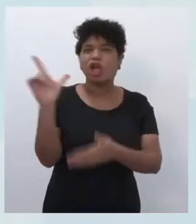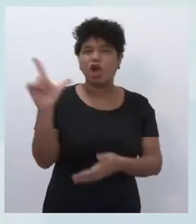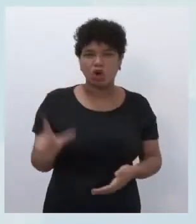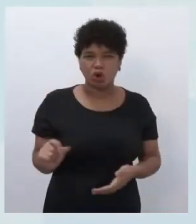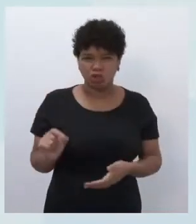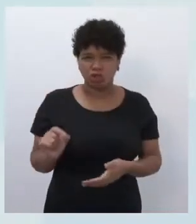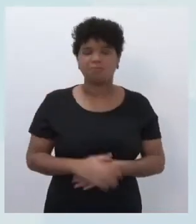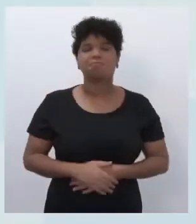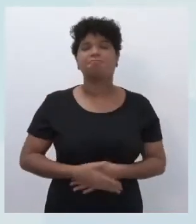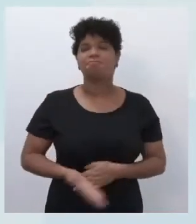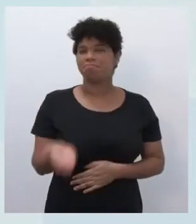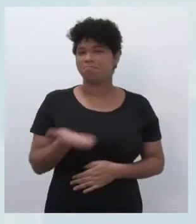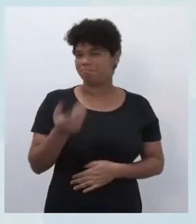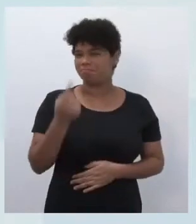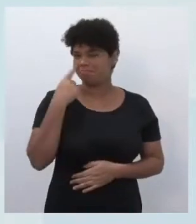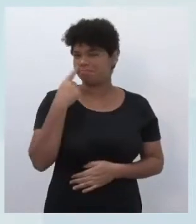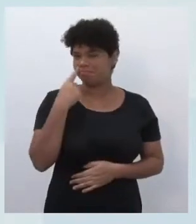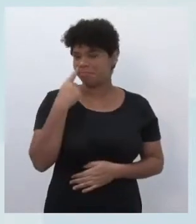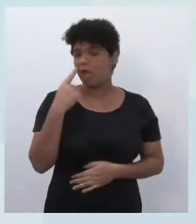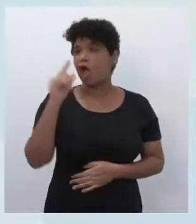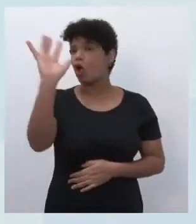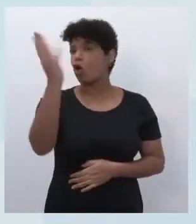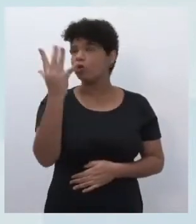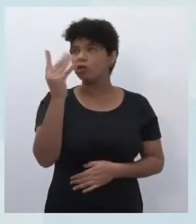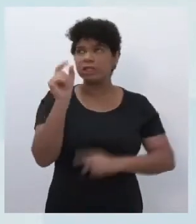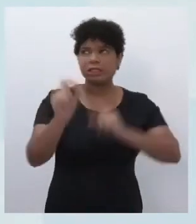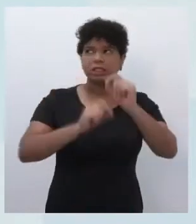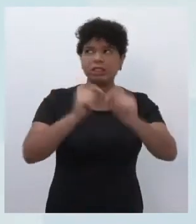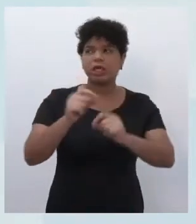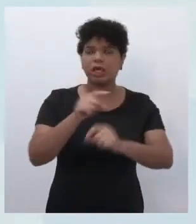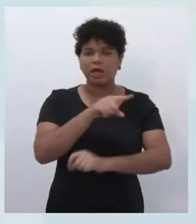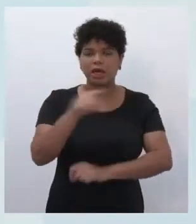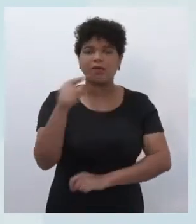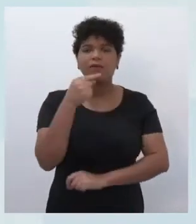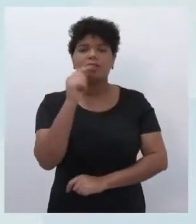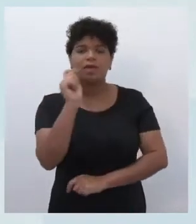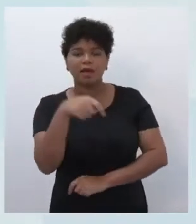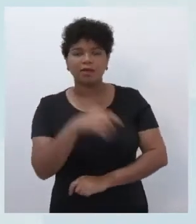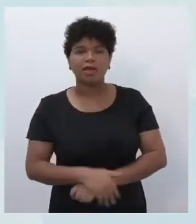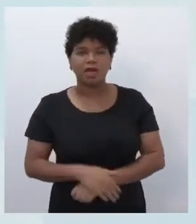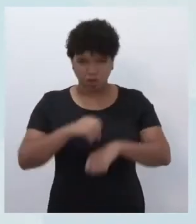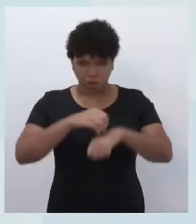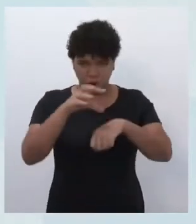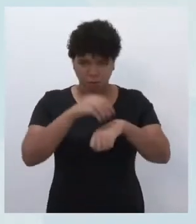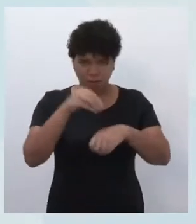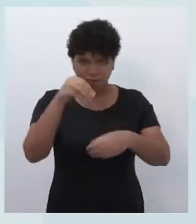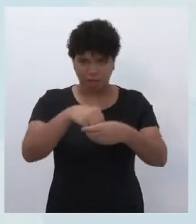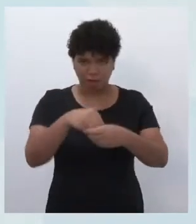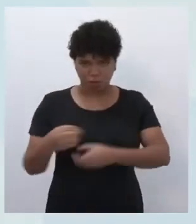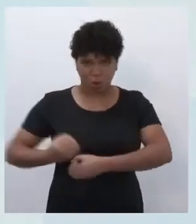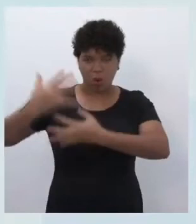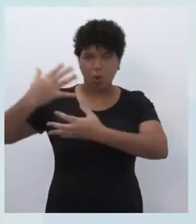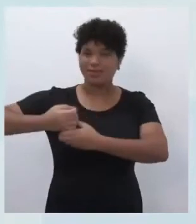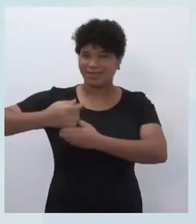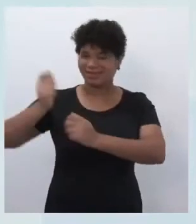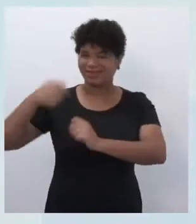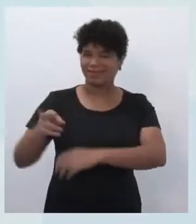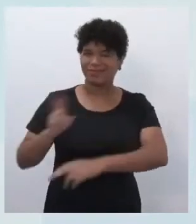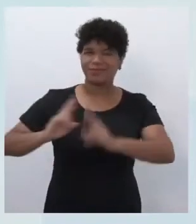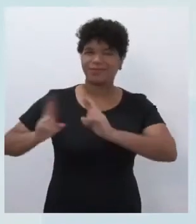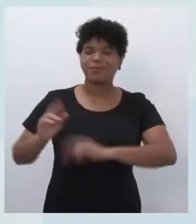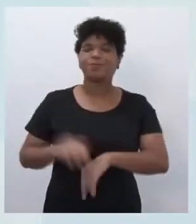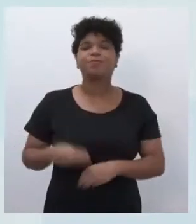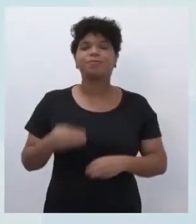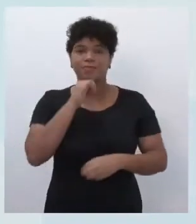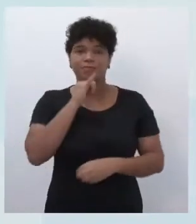uma situação agora e vocês vão compartilhar algumas coisas no chat, tá bom? Então, supondo que para iniciar